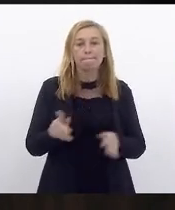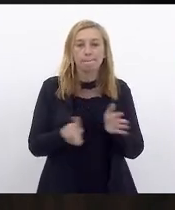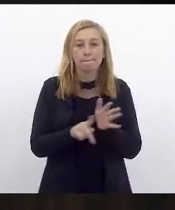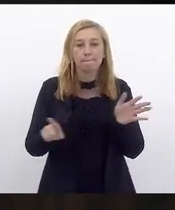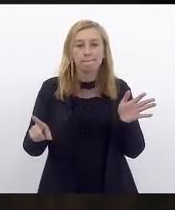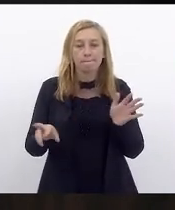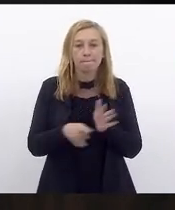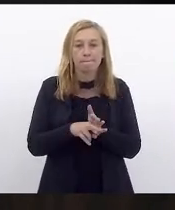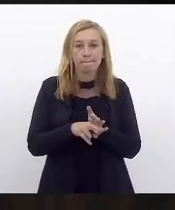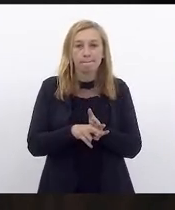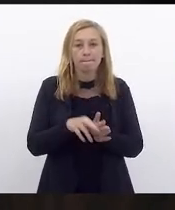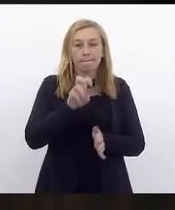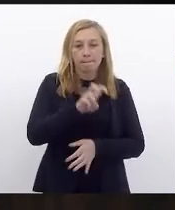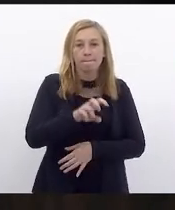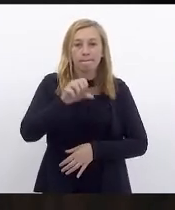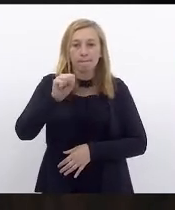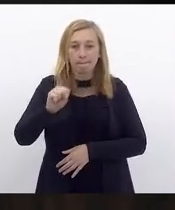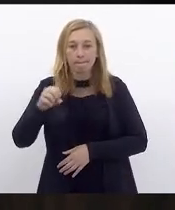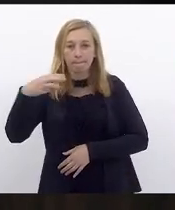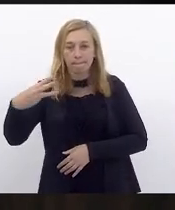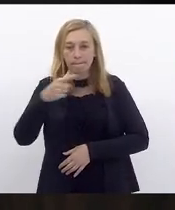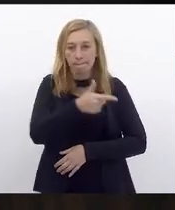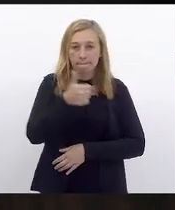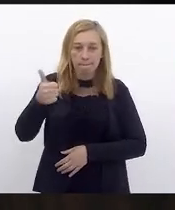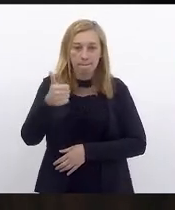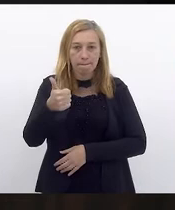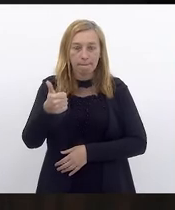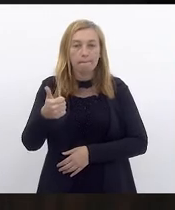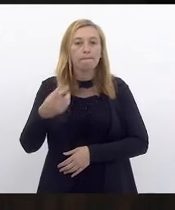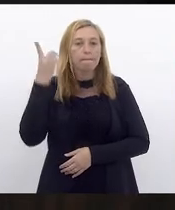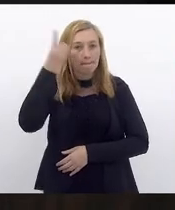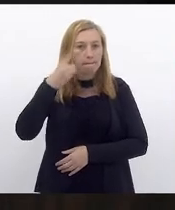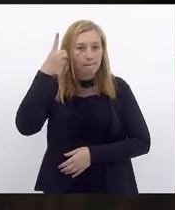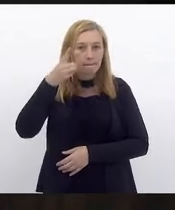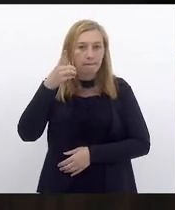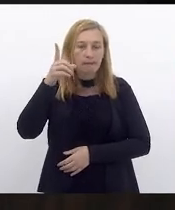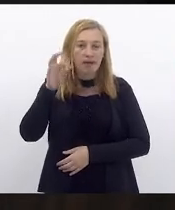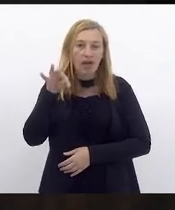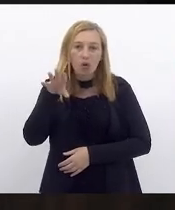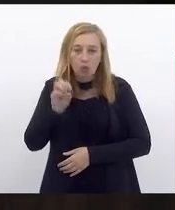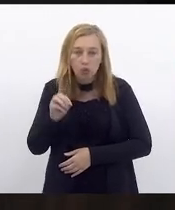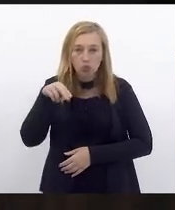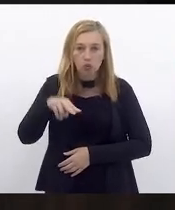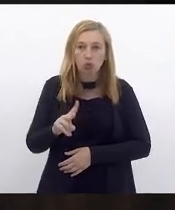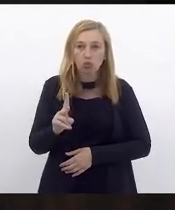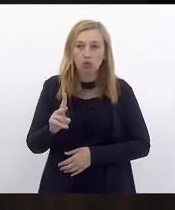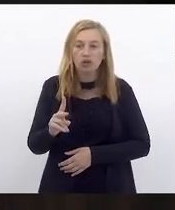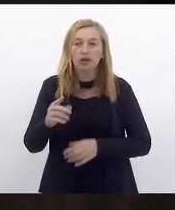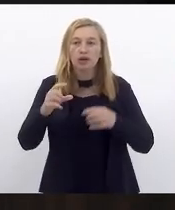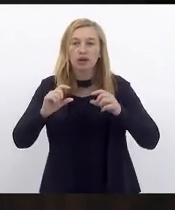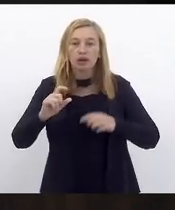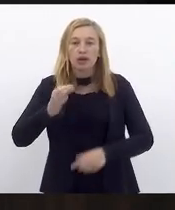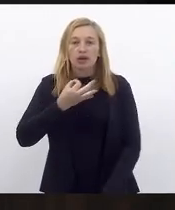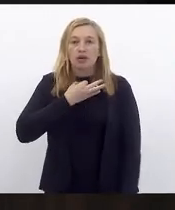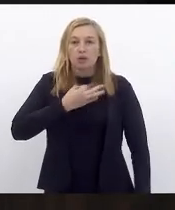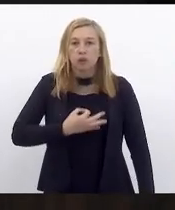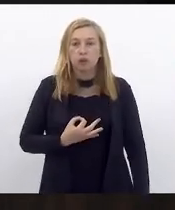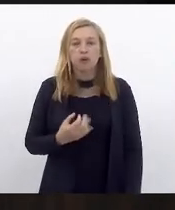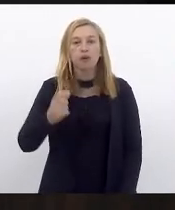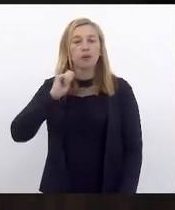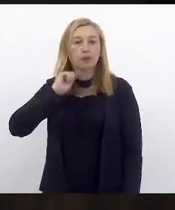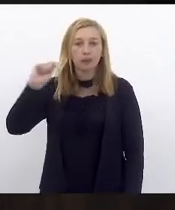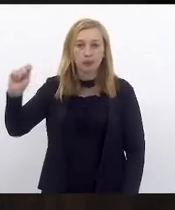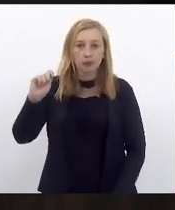de resolução 583 de 21, de autoria do deputado Elton Cristo, que concede medalha Tiradentes e respectivo